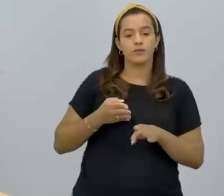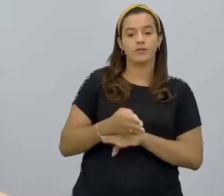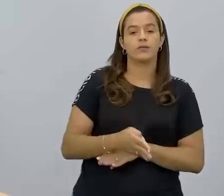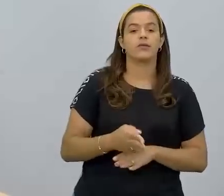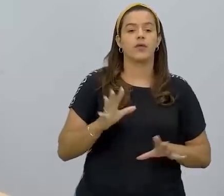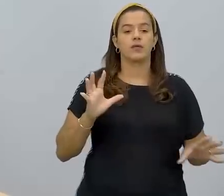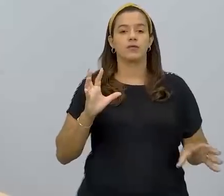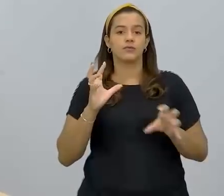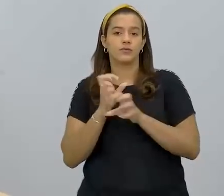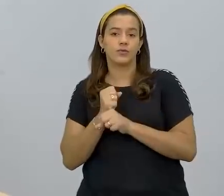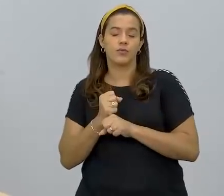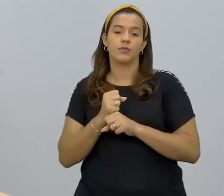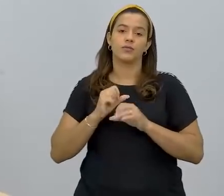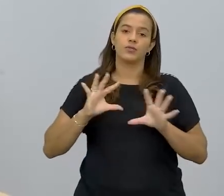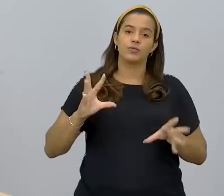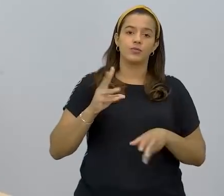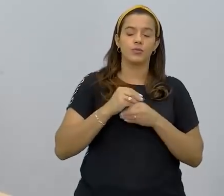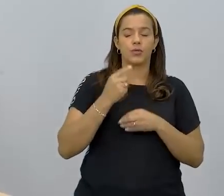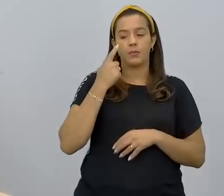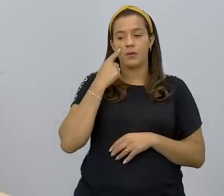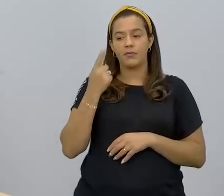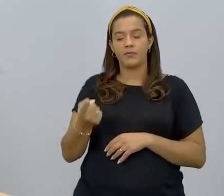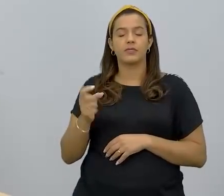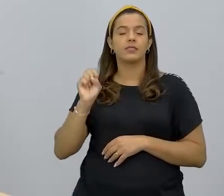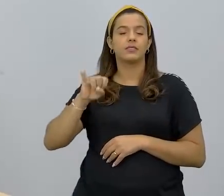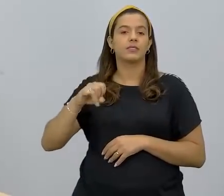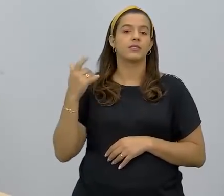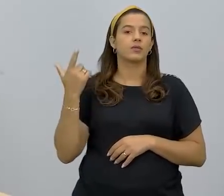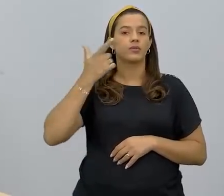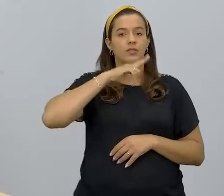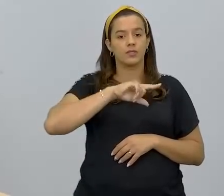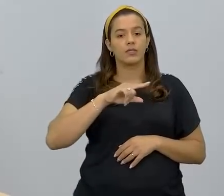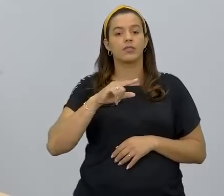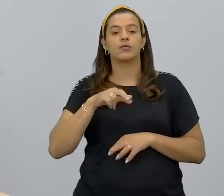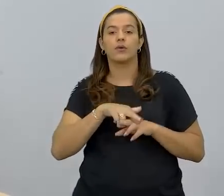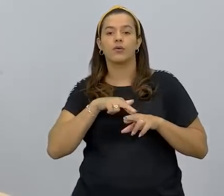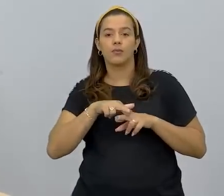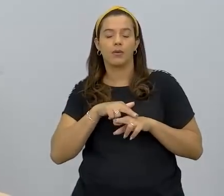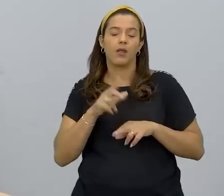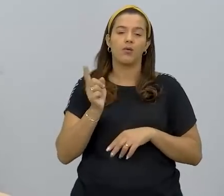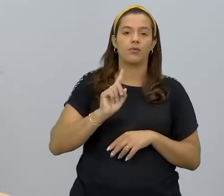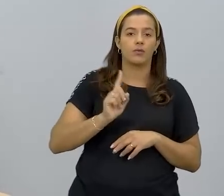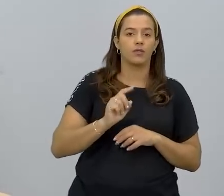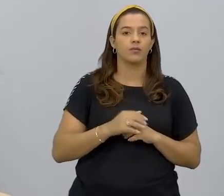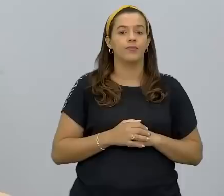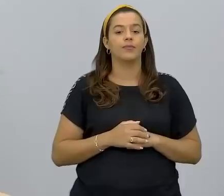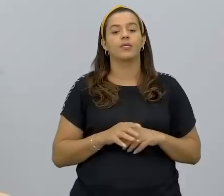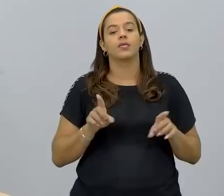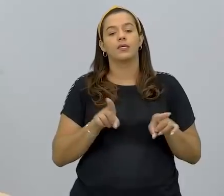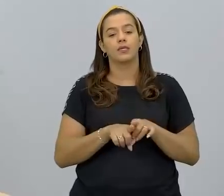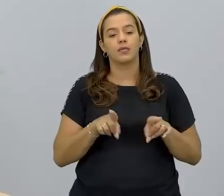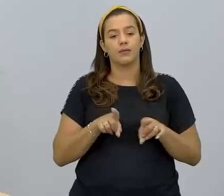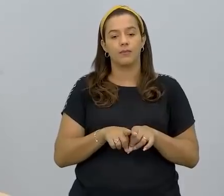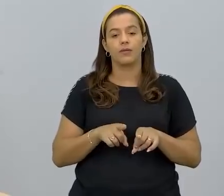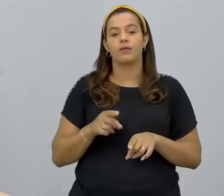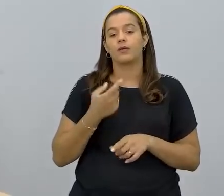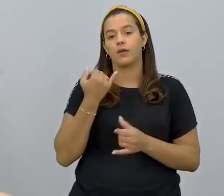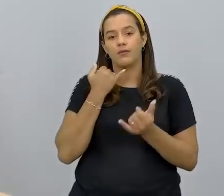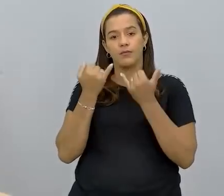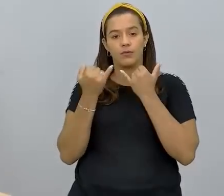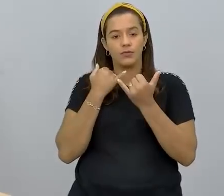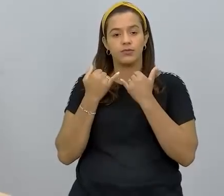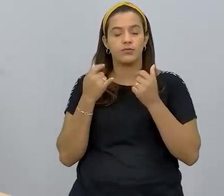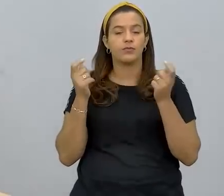a somativa que você consegue verificar se essas habilidades estão ou não recuperadas, E a formativa, que você pode